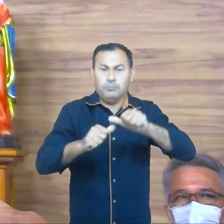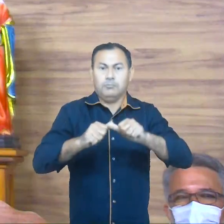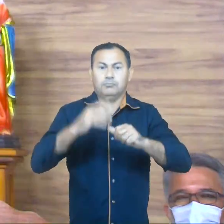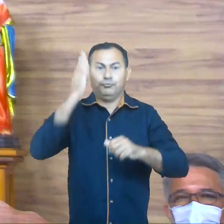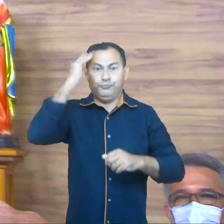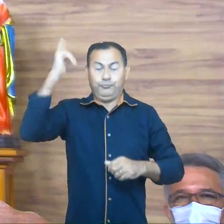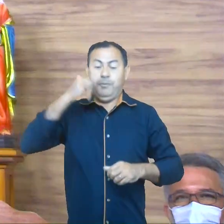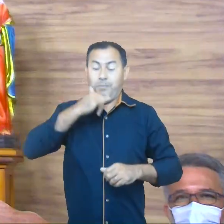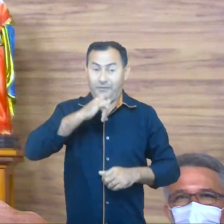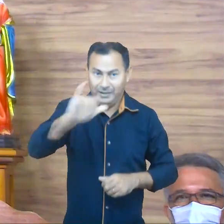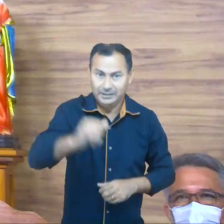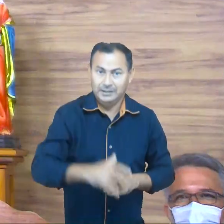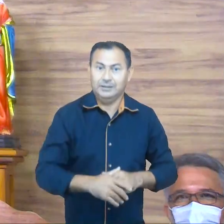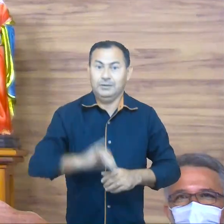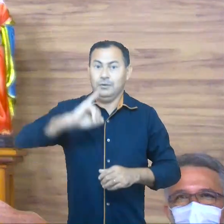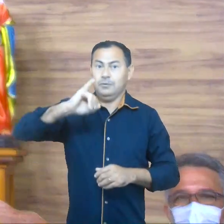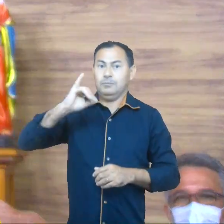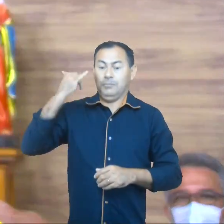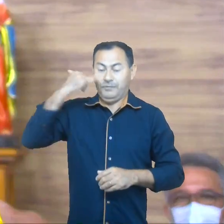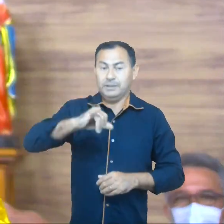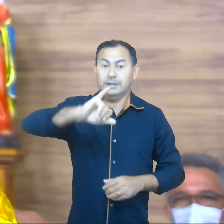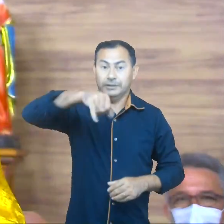era medroso.